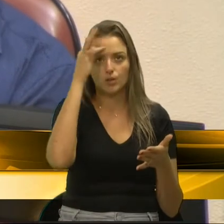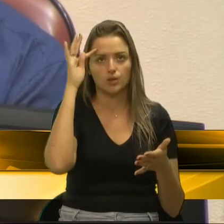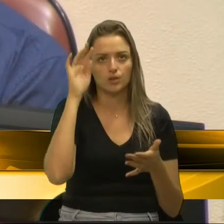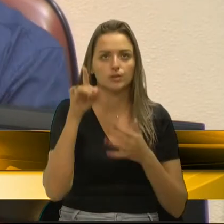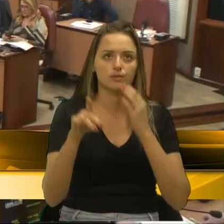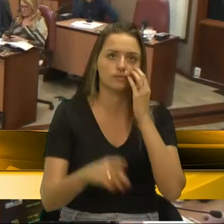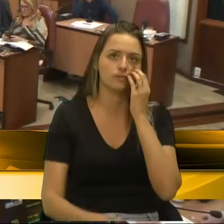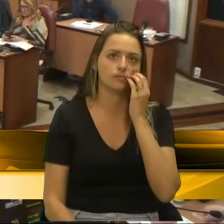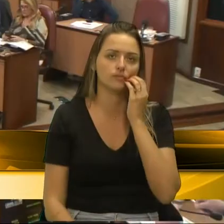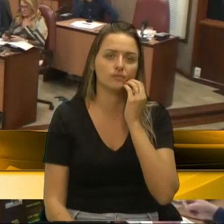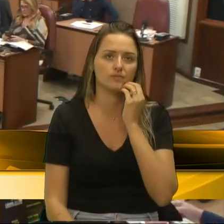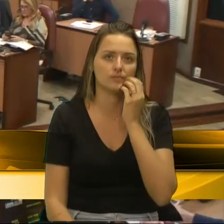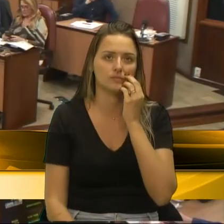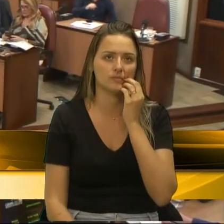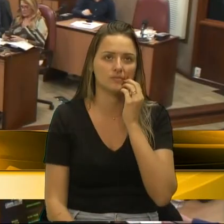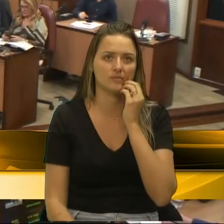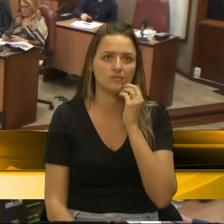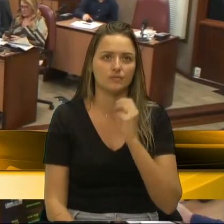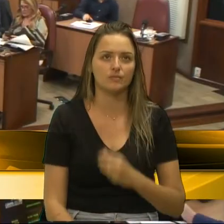palavra.